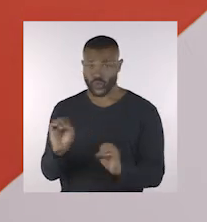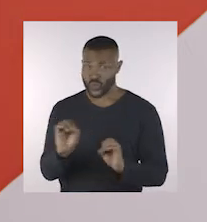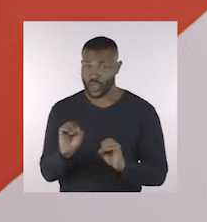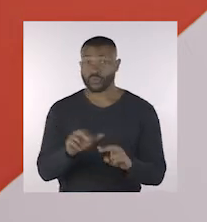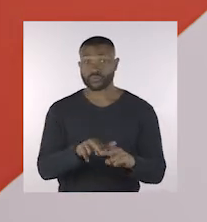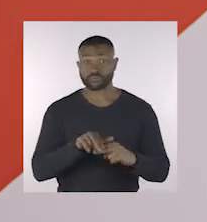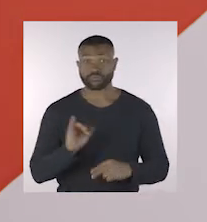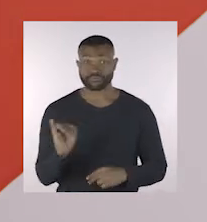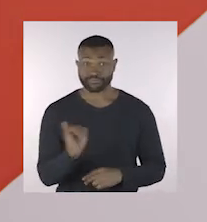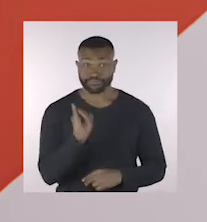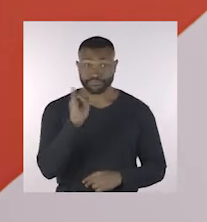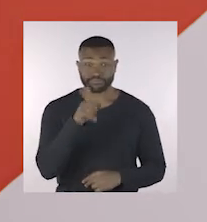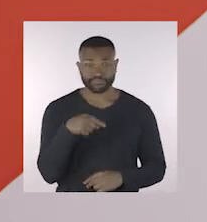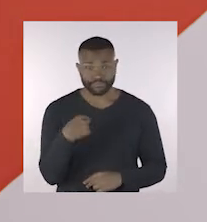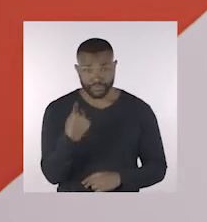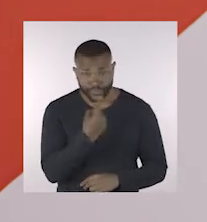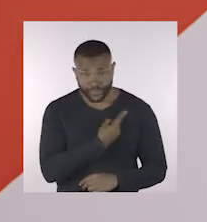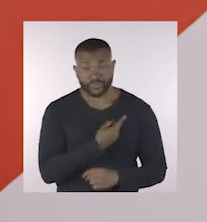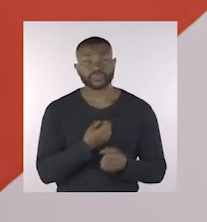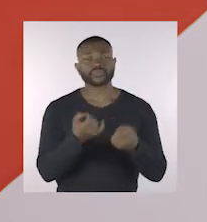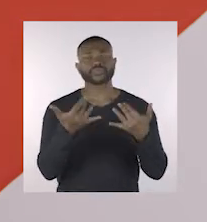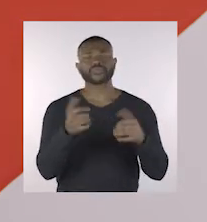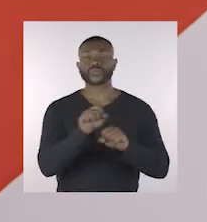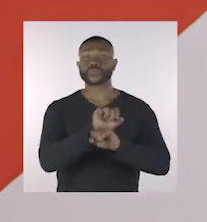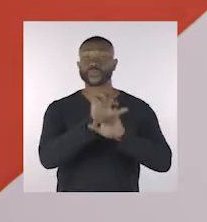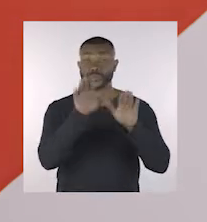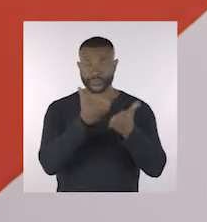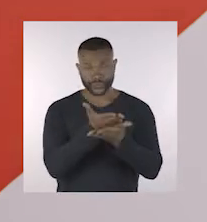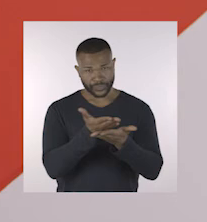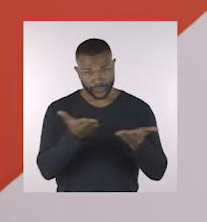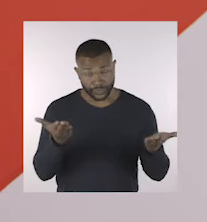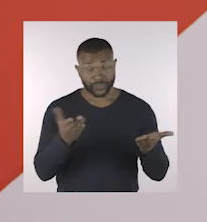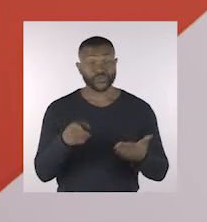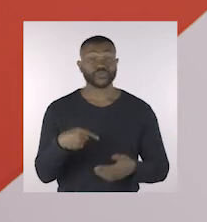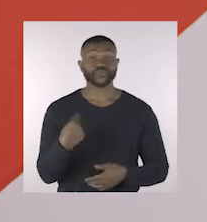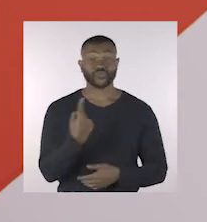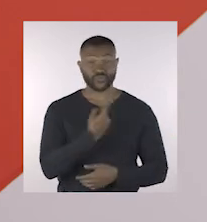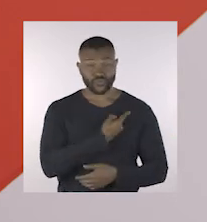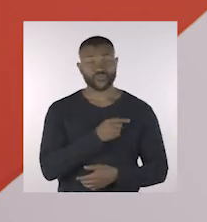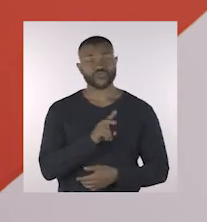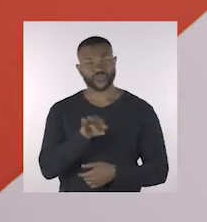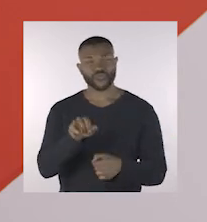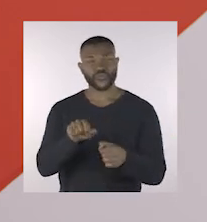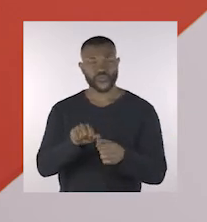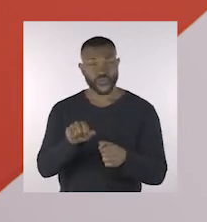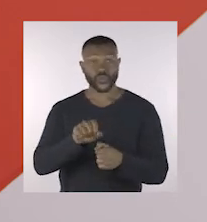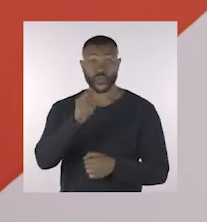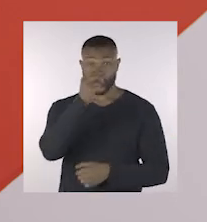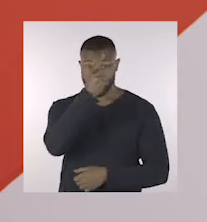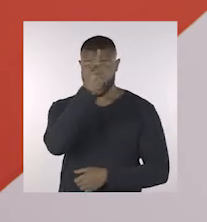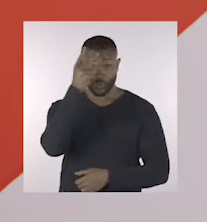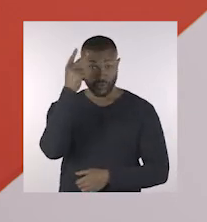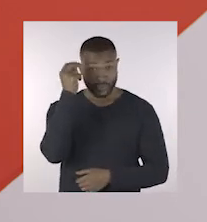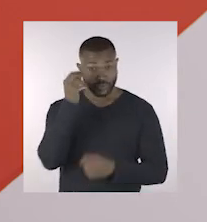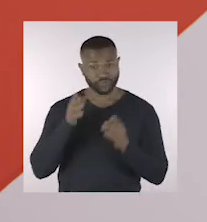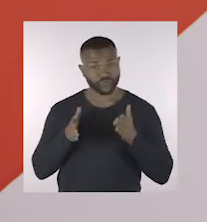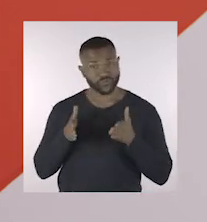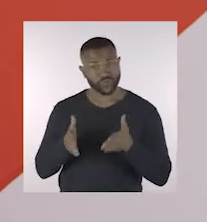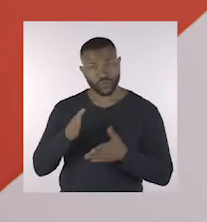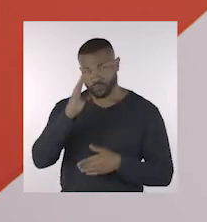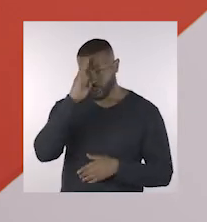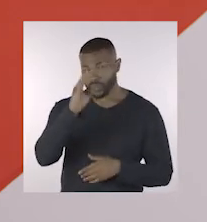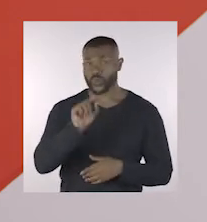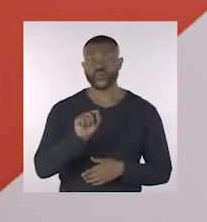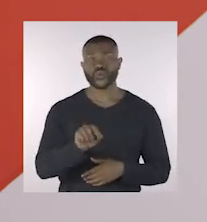por isso que é importante a gente dizer claramente para a população que nós vamos fazer um governo